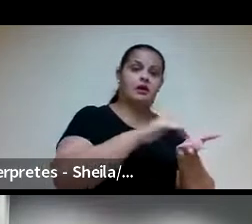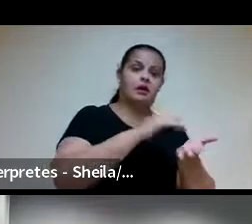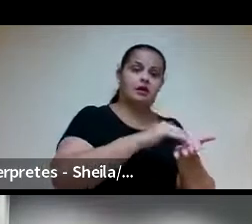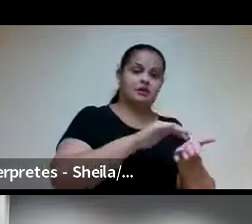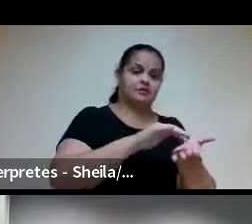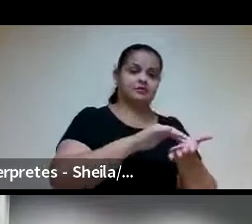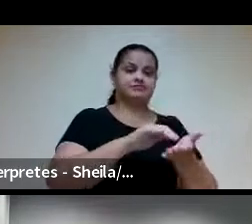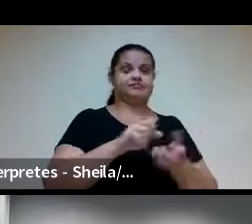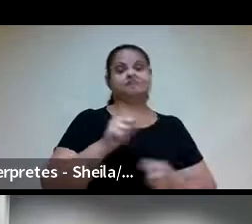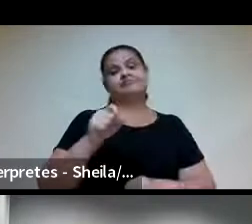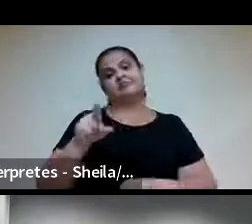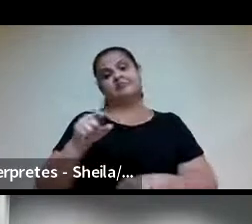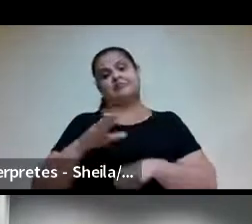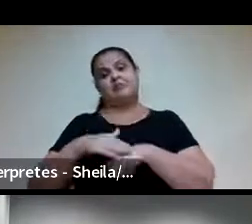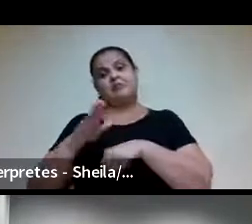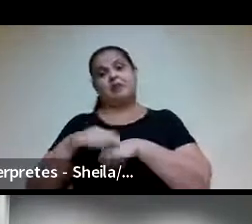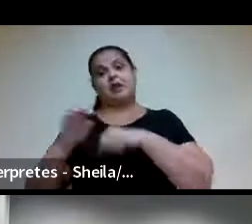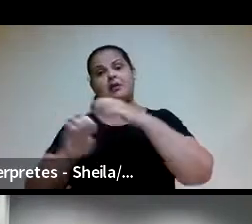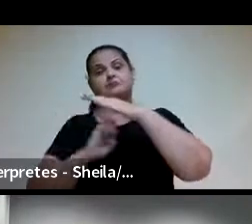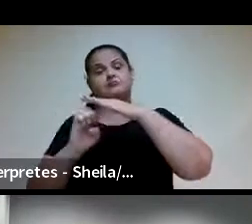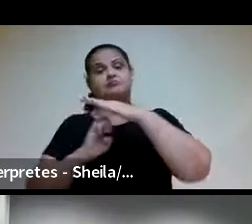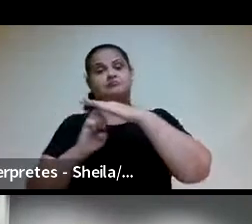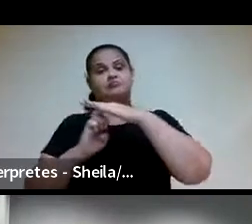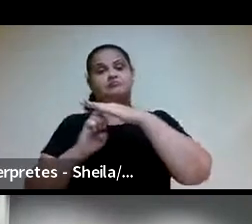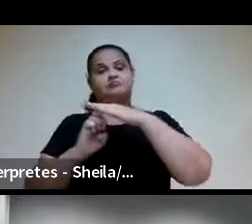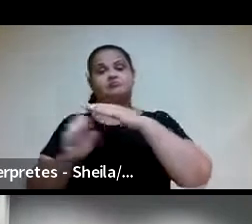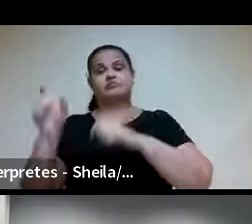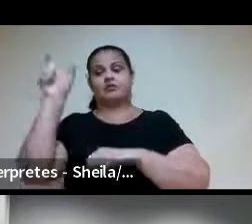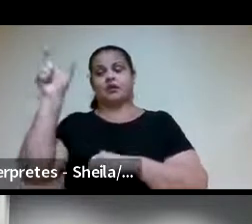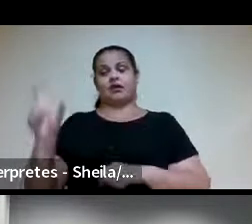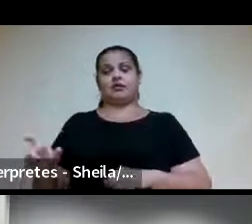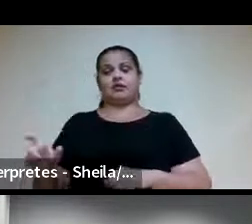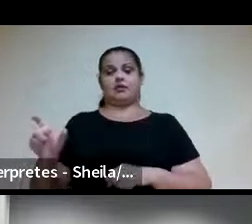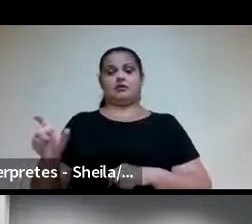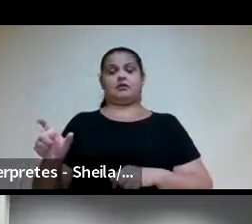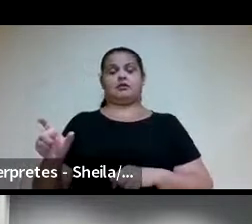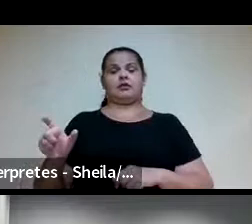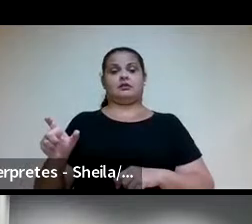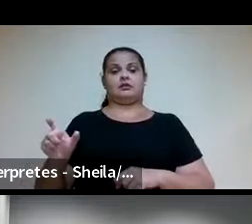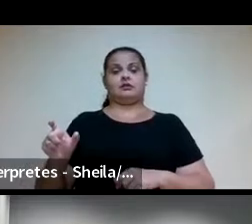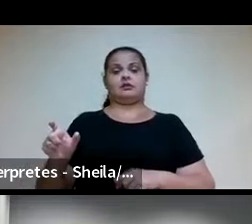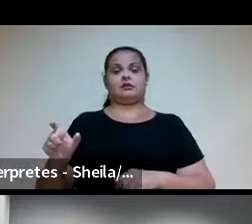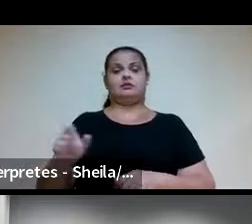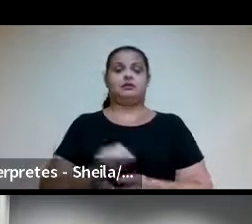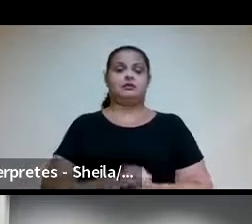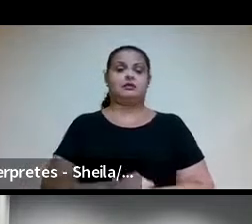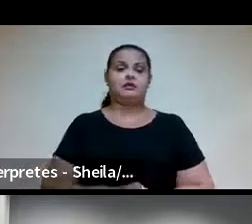realmente não foi a pessoa jurídica com capacidade